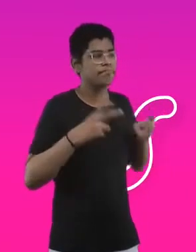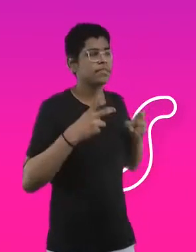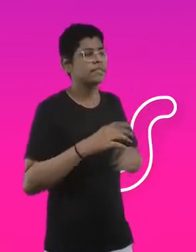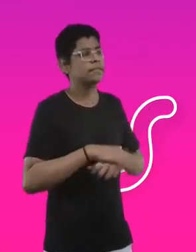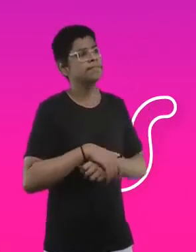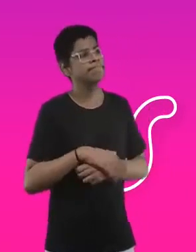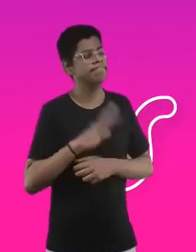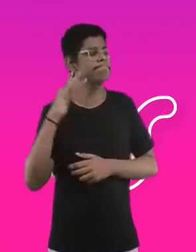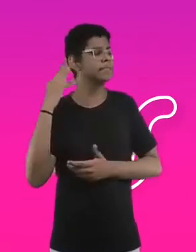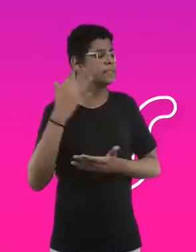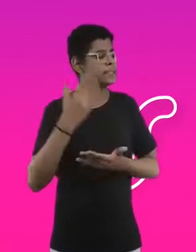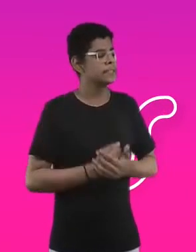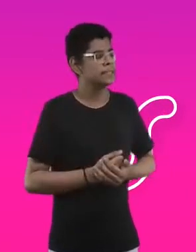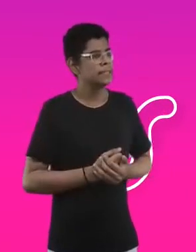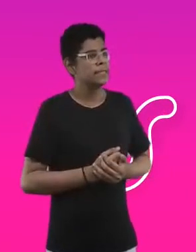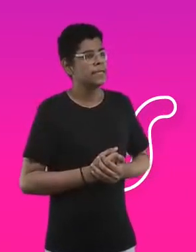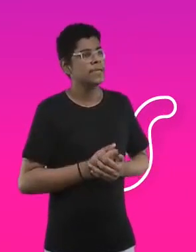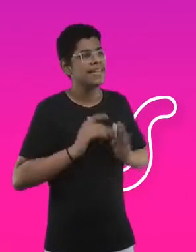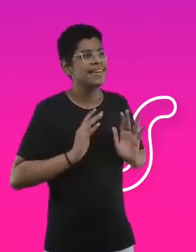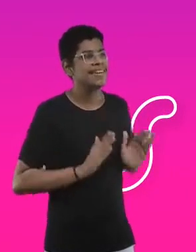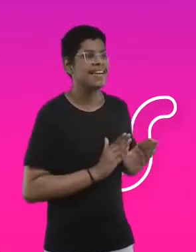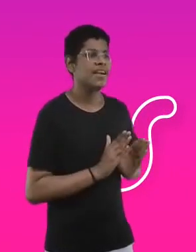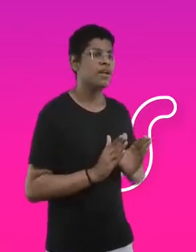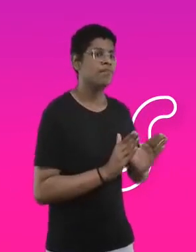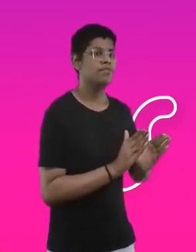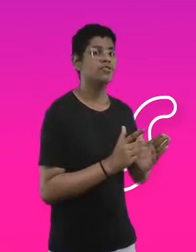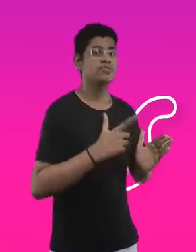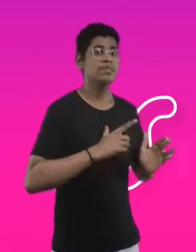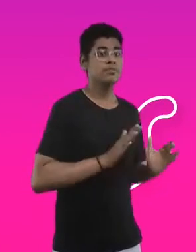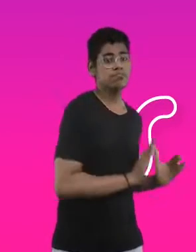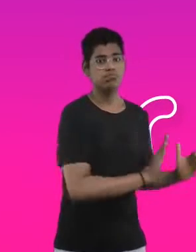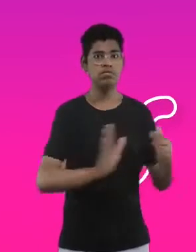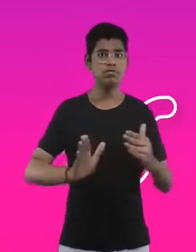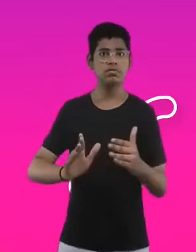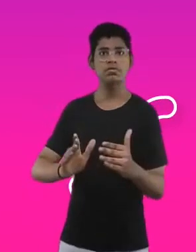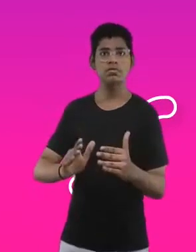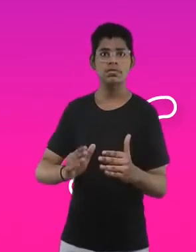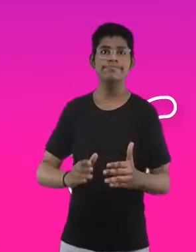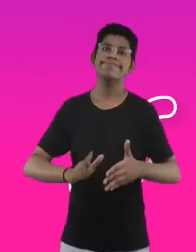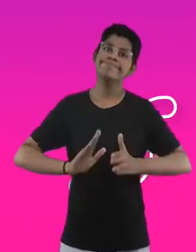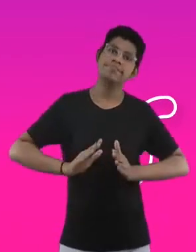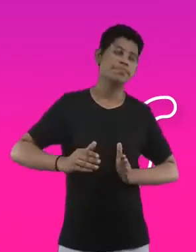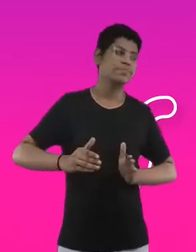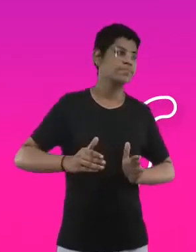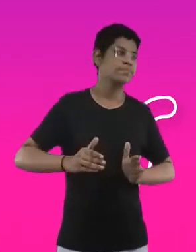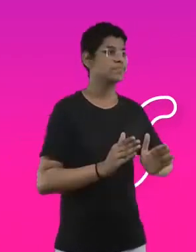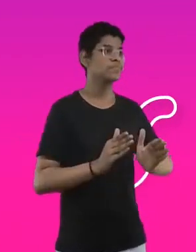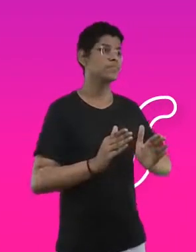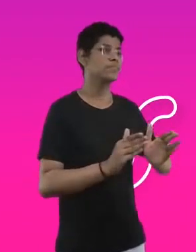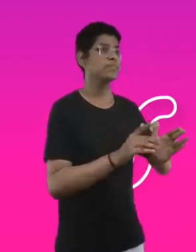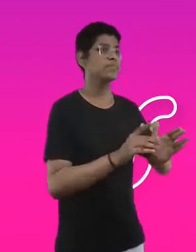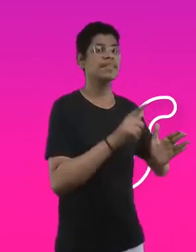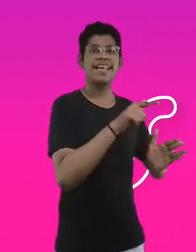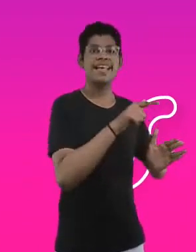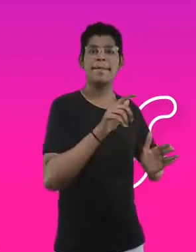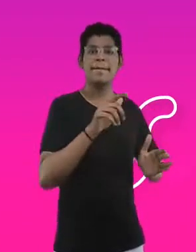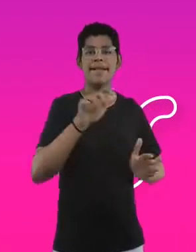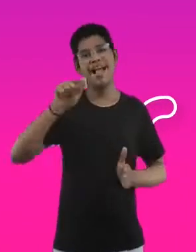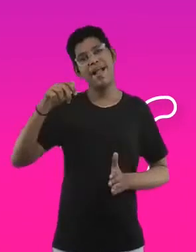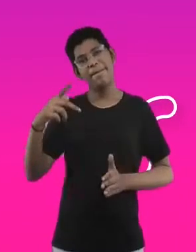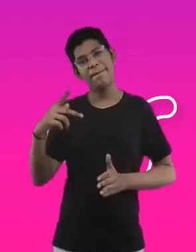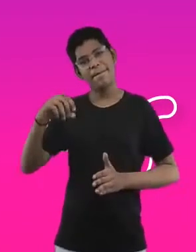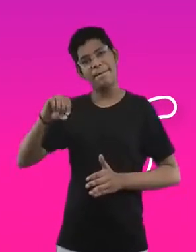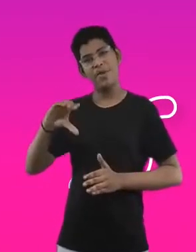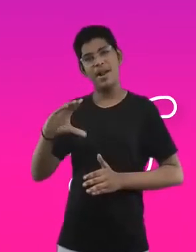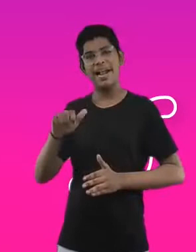fato, se a gente não conseguir contornar, a gente vai, de fato, acabar né, no apocalipse. Mas,